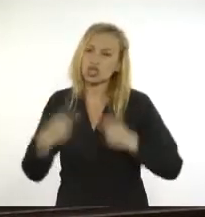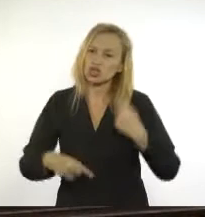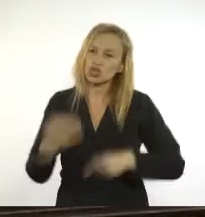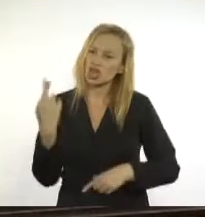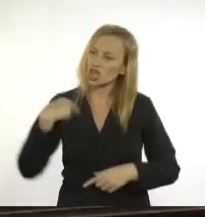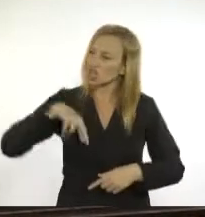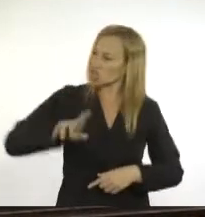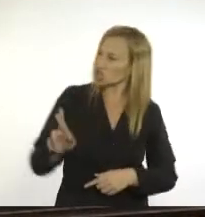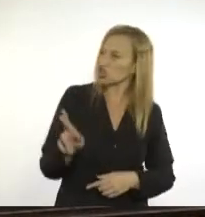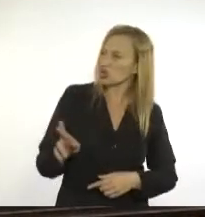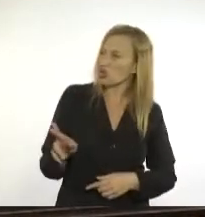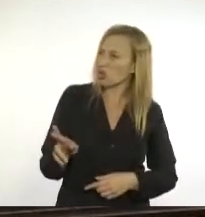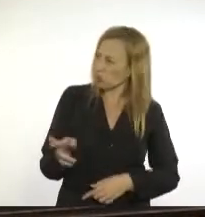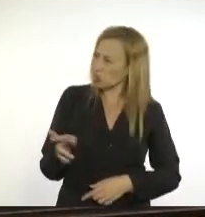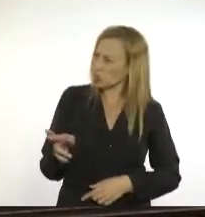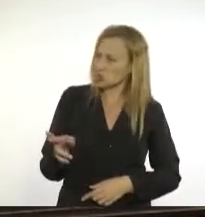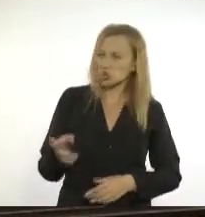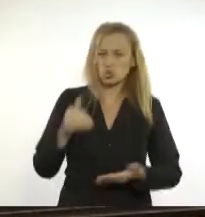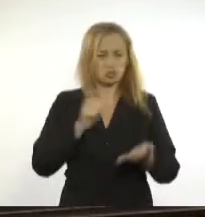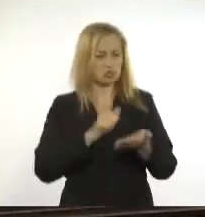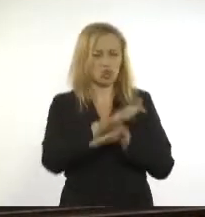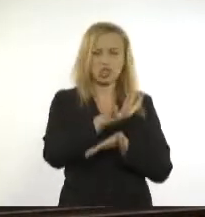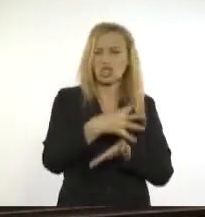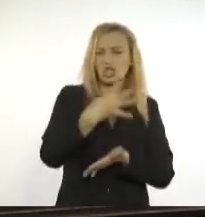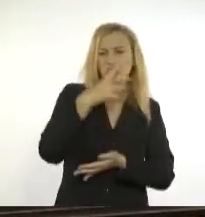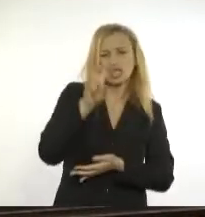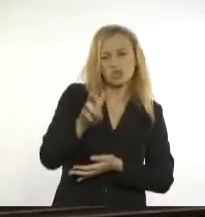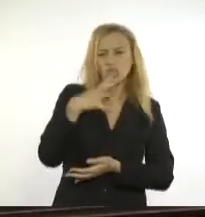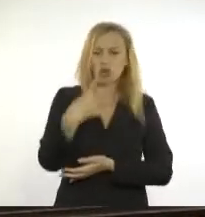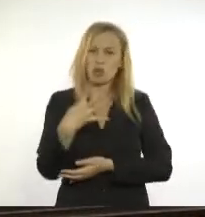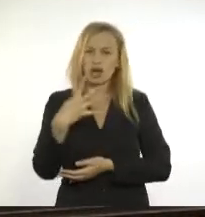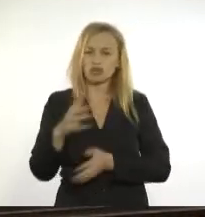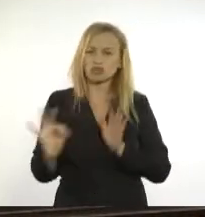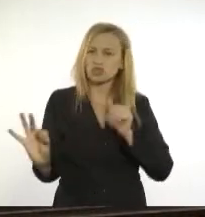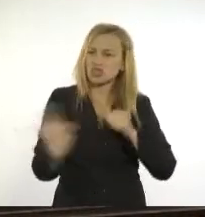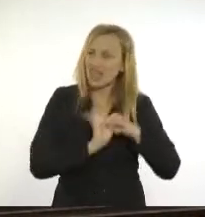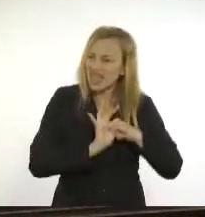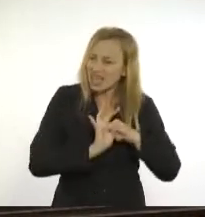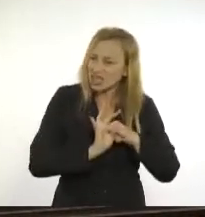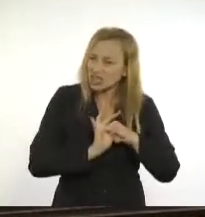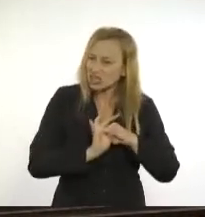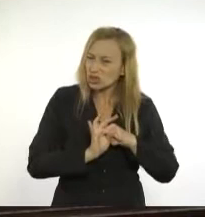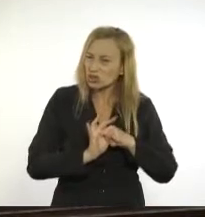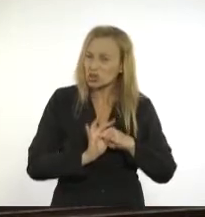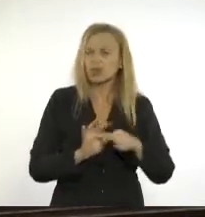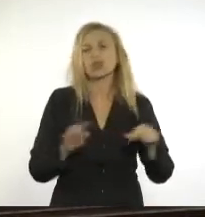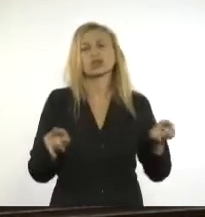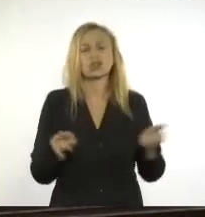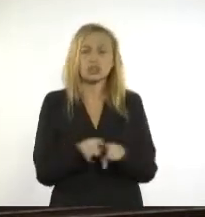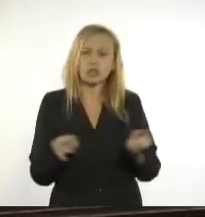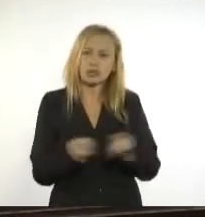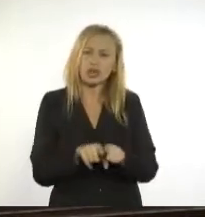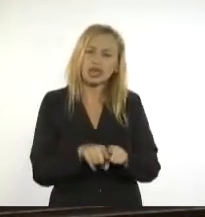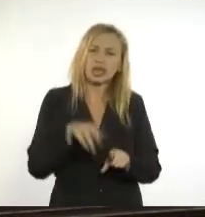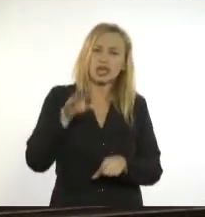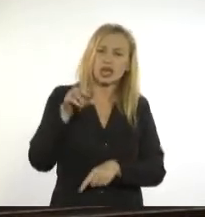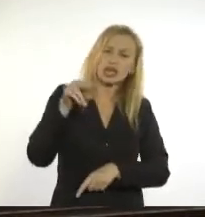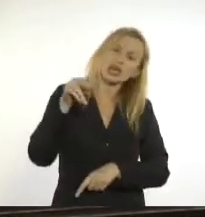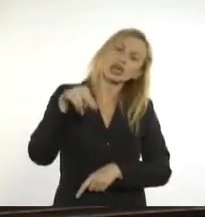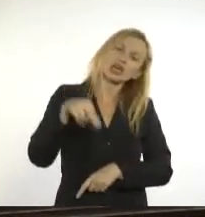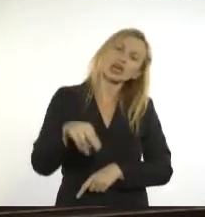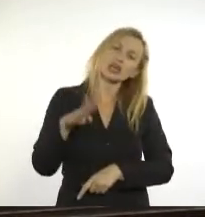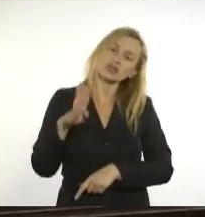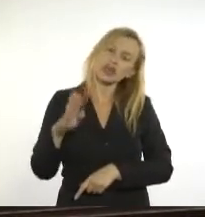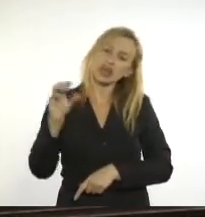técnica da empresa, demitindo 54 engenheiros e técnicos, encomendou a modelagem ao BNDES para fazer a privatização